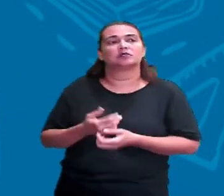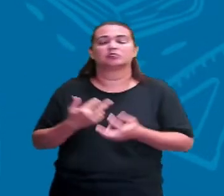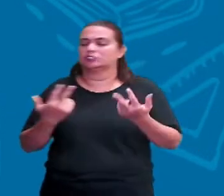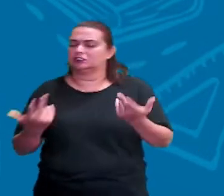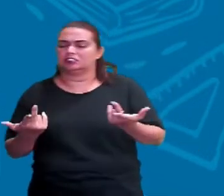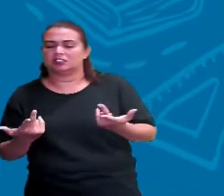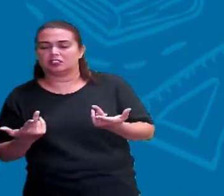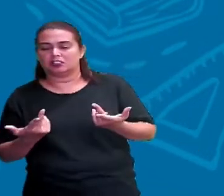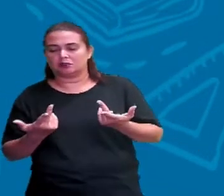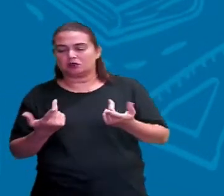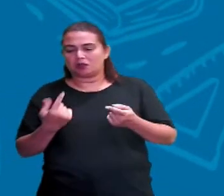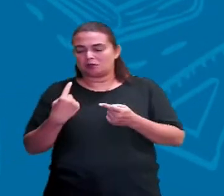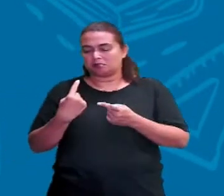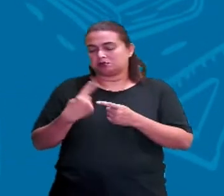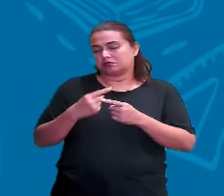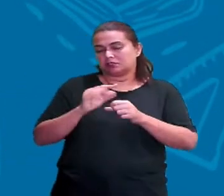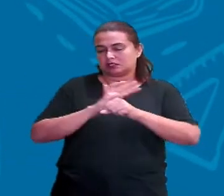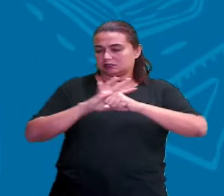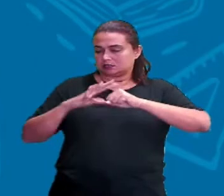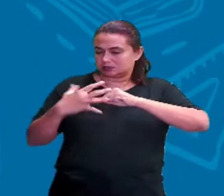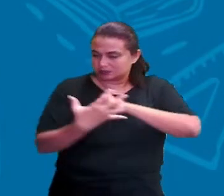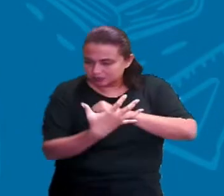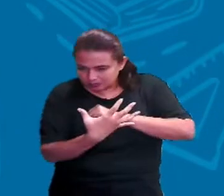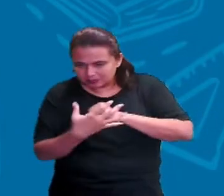né? Na pandemia da